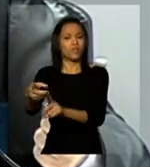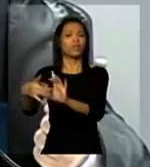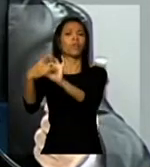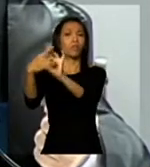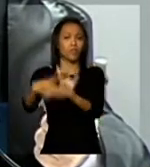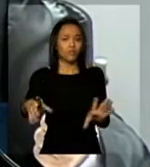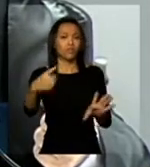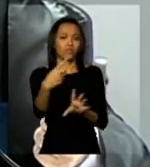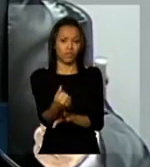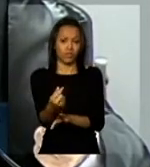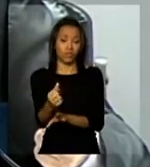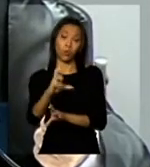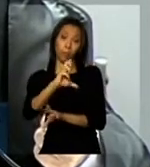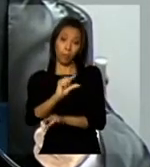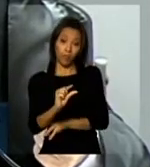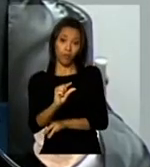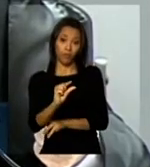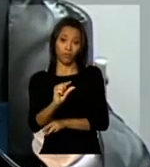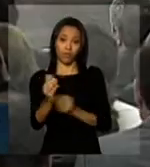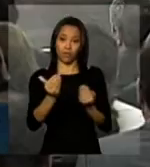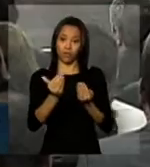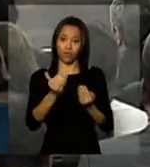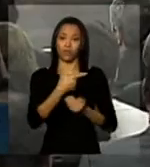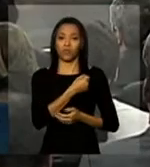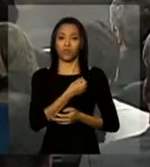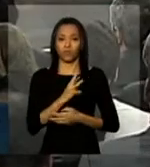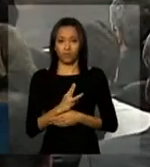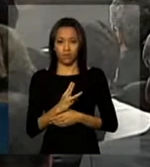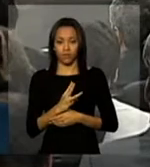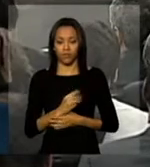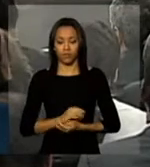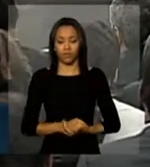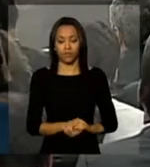do que 2013.